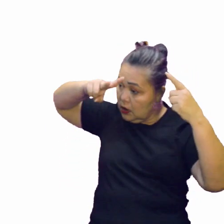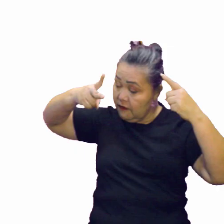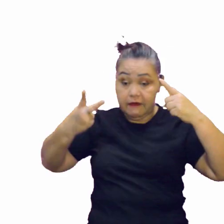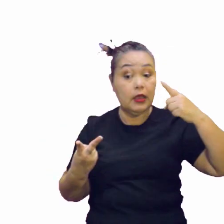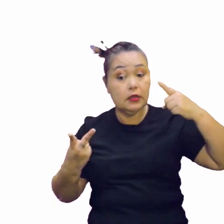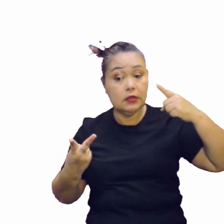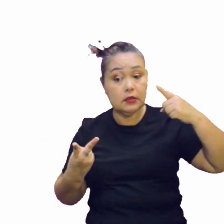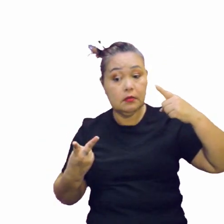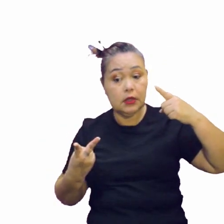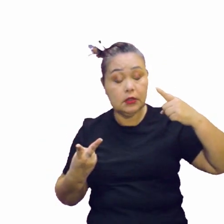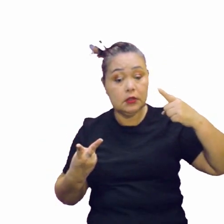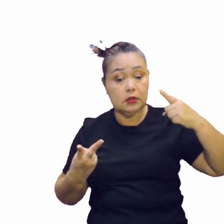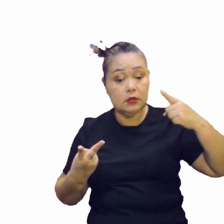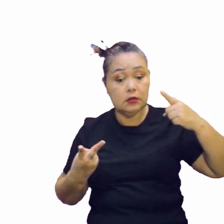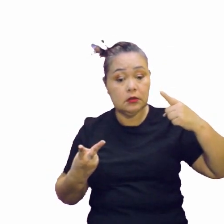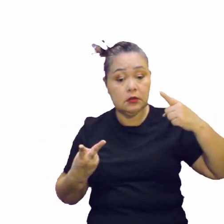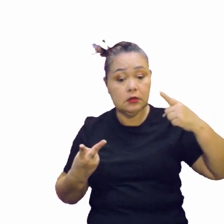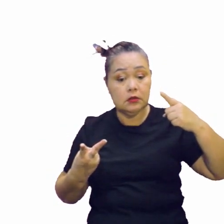proporcionais